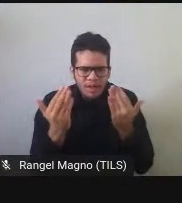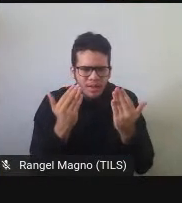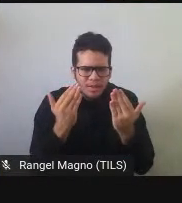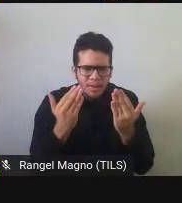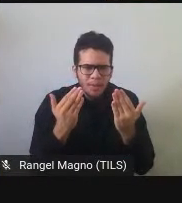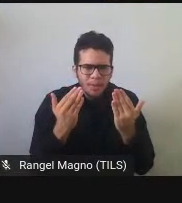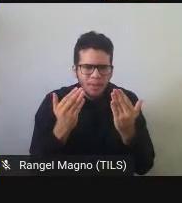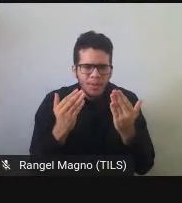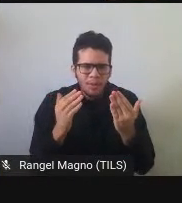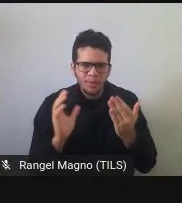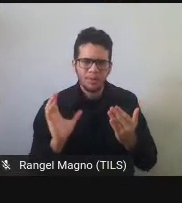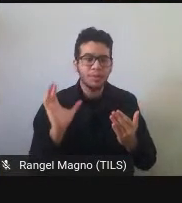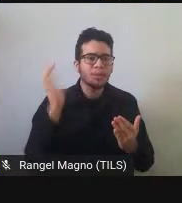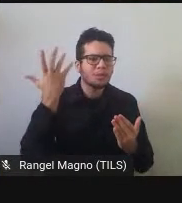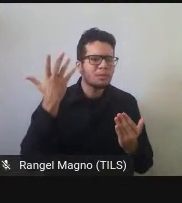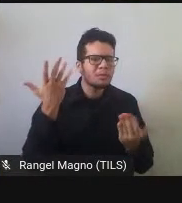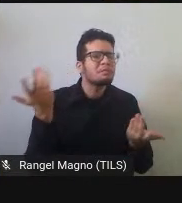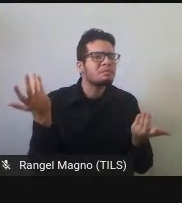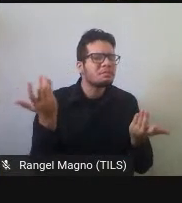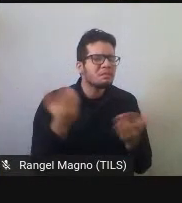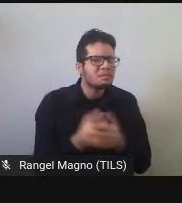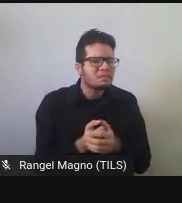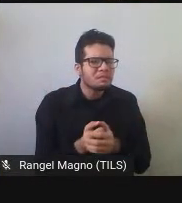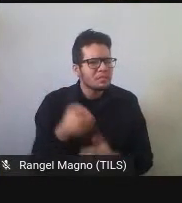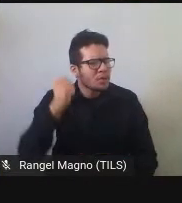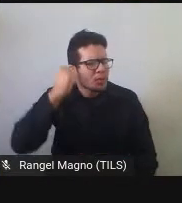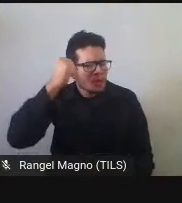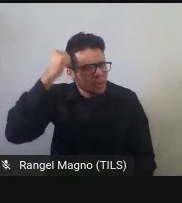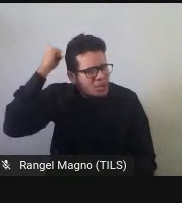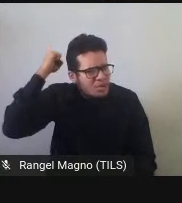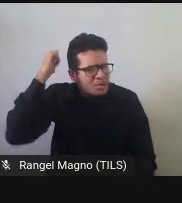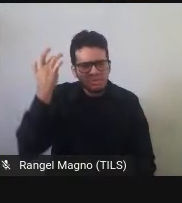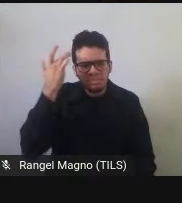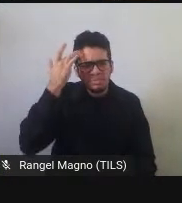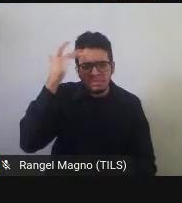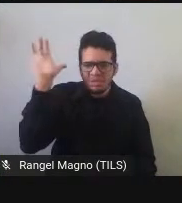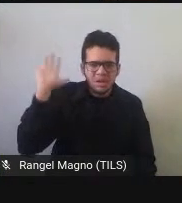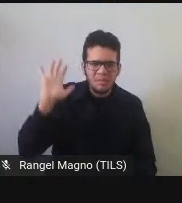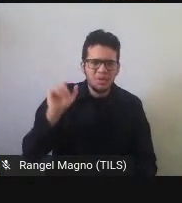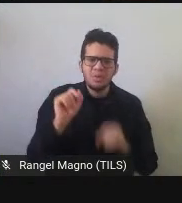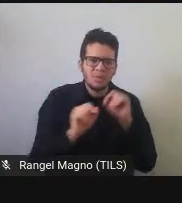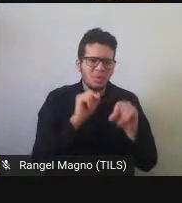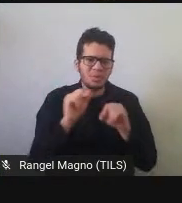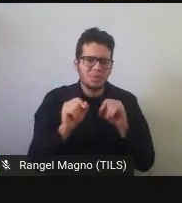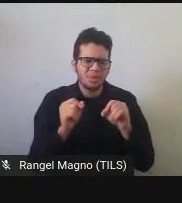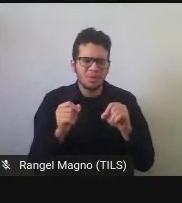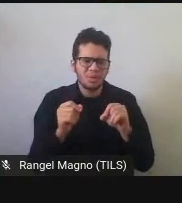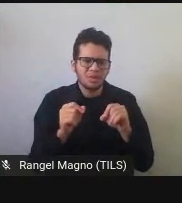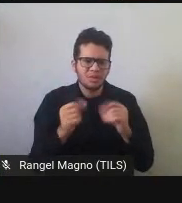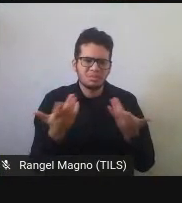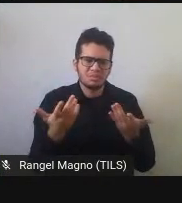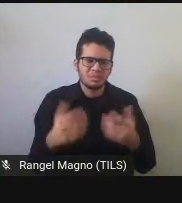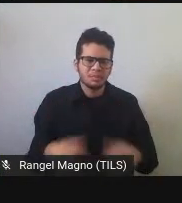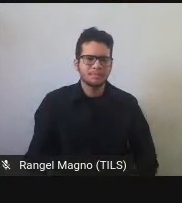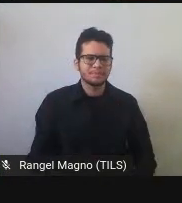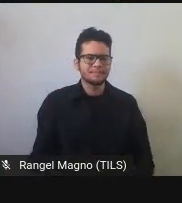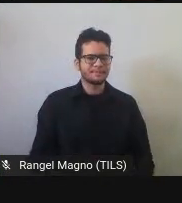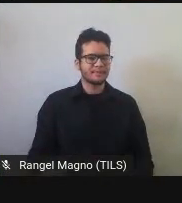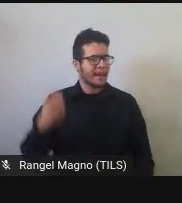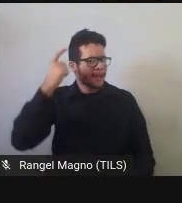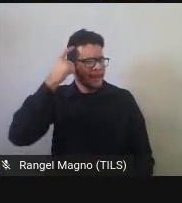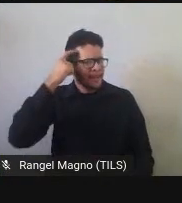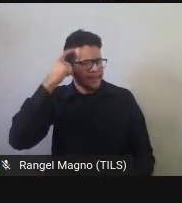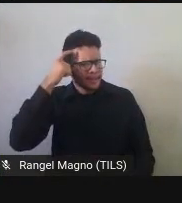linguístico sob um véu e disso o Socir não teve consciência naquele momento então essa hipótese ao que lhe parece